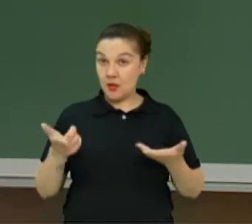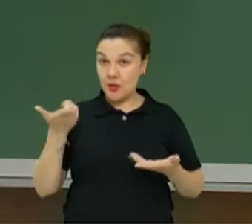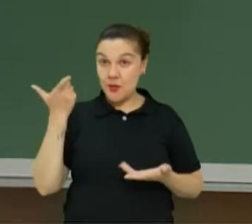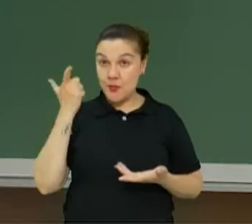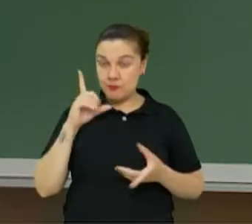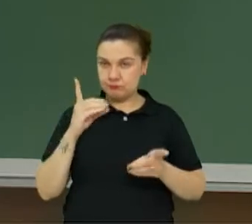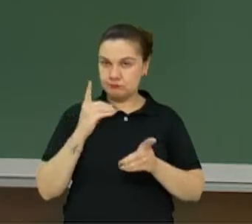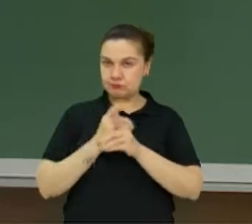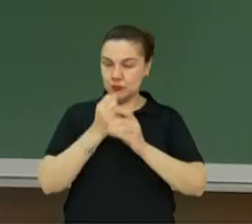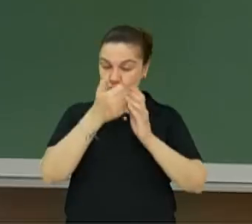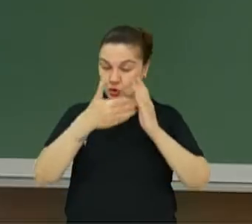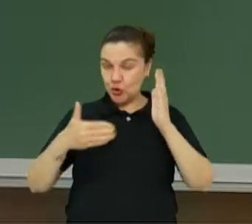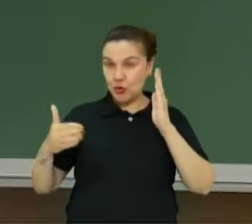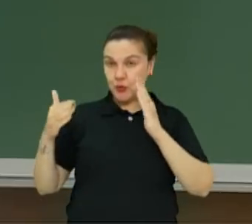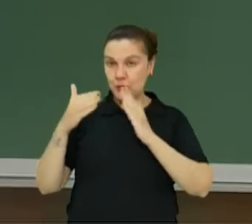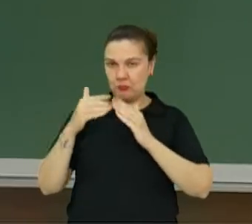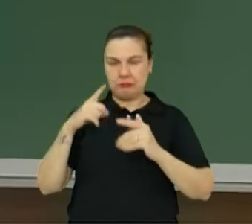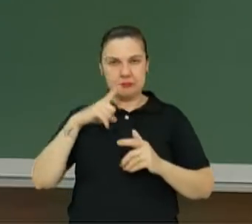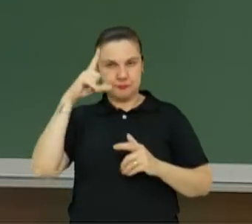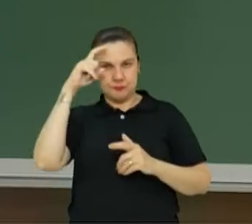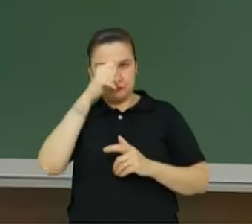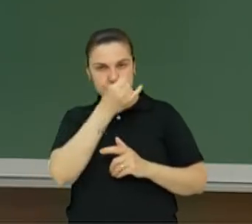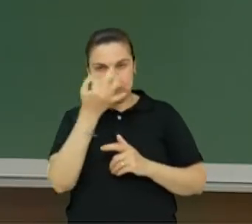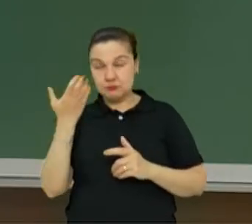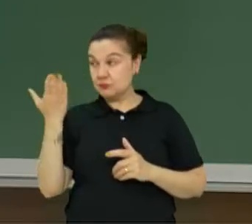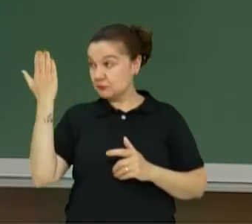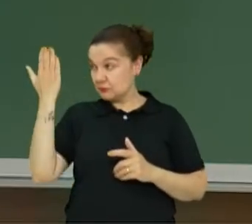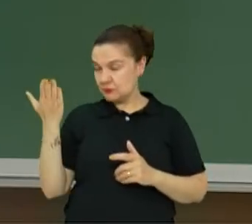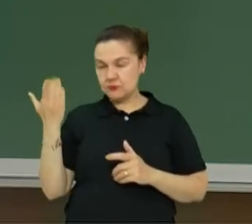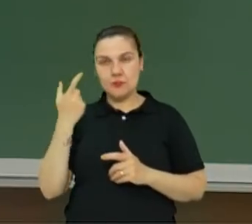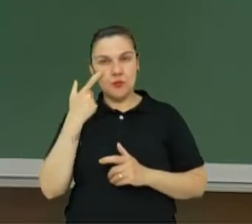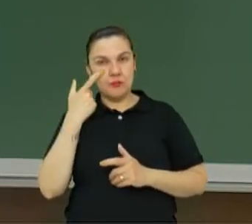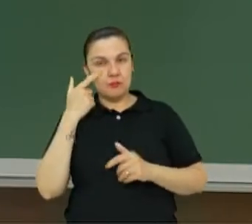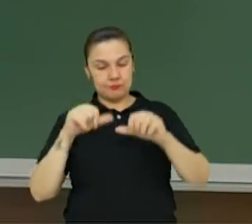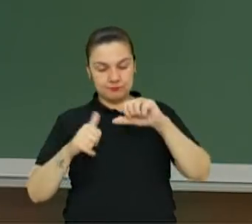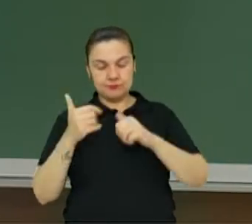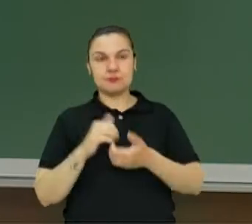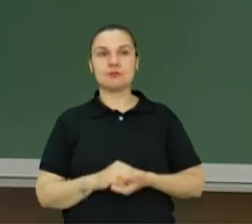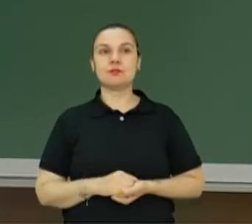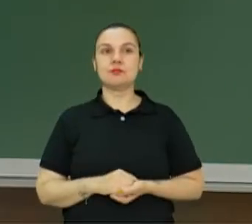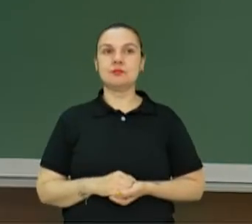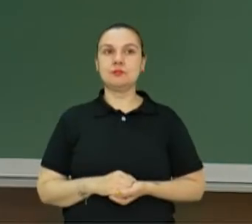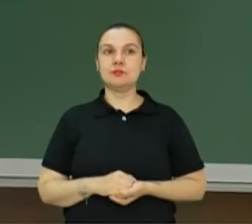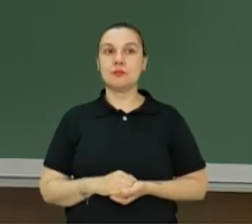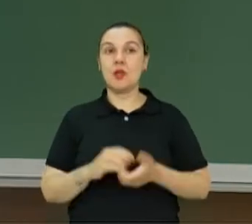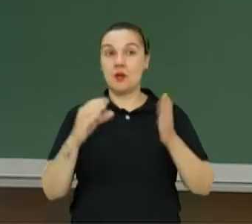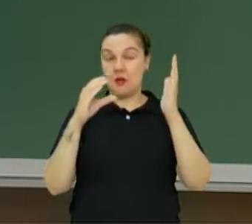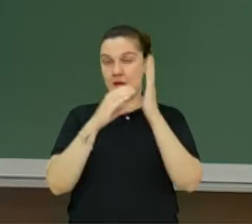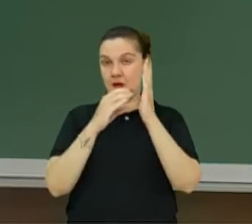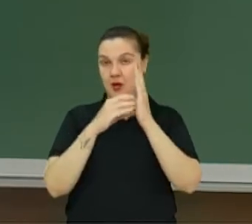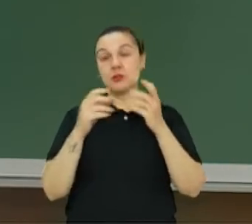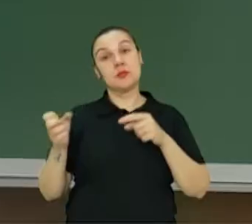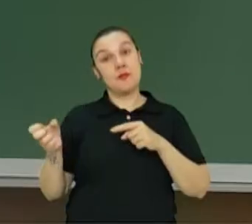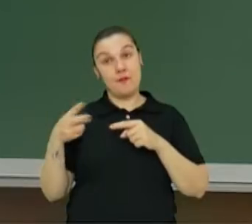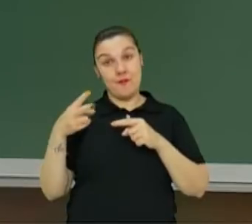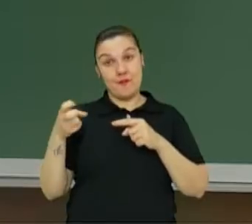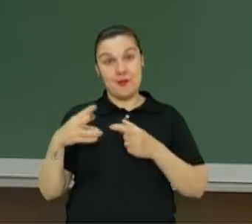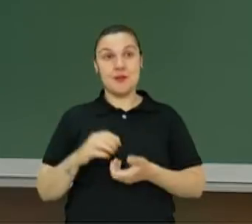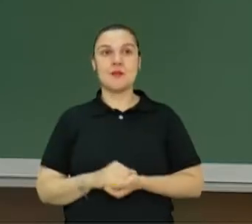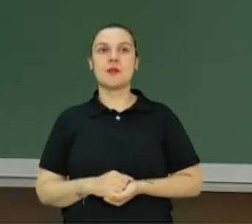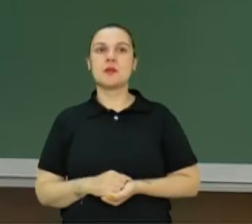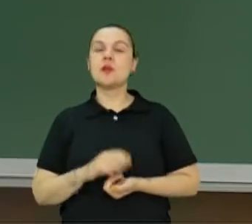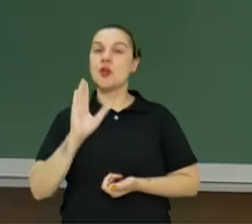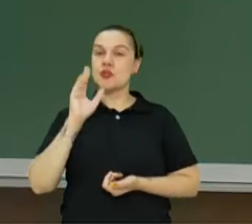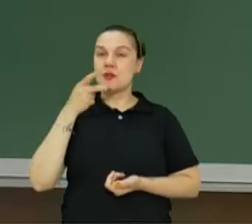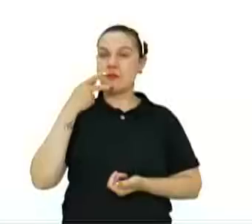Conseguiu identificar todas elas? Teve dificuldade em alguma? Então vamos dar uma olhadinha. Olha só, a AIDS, causada por um vírus, né?